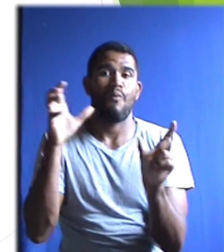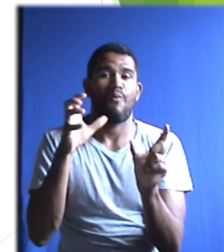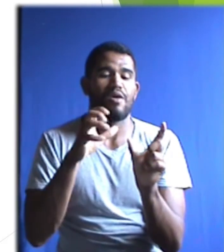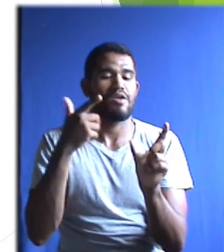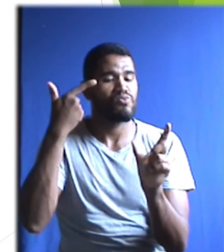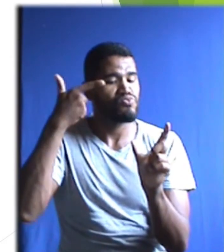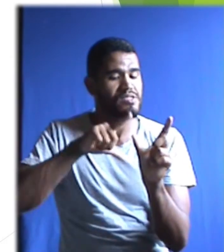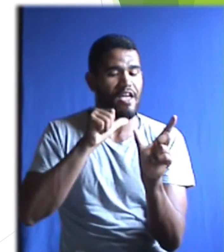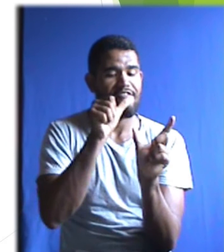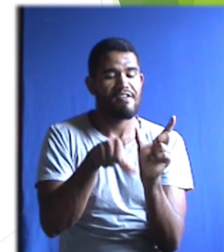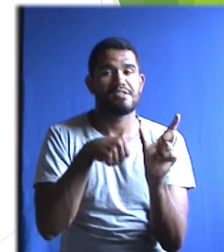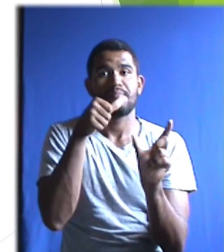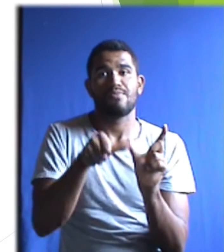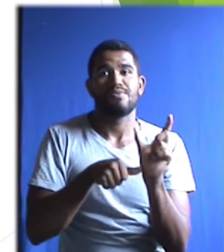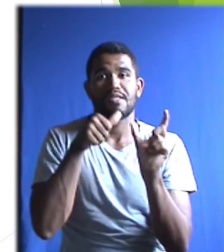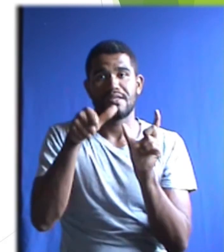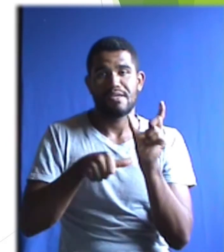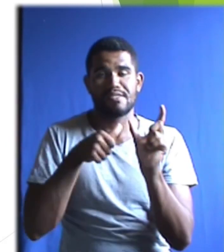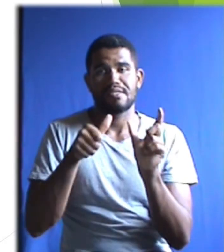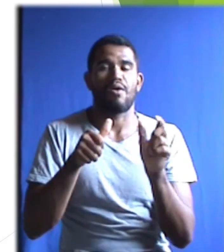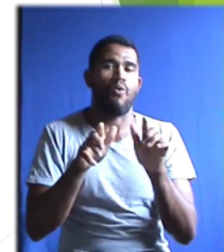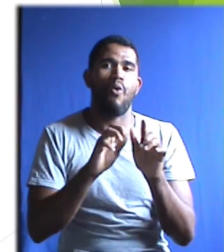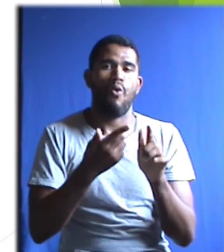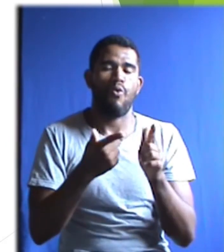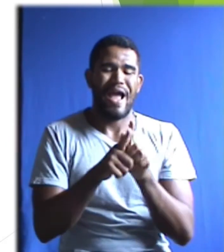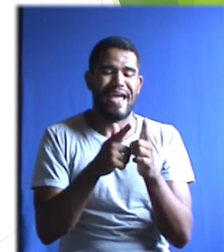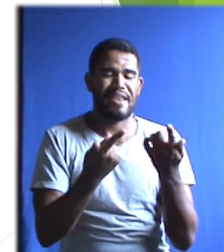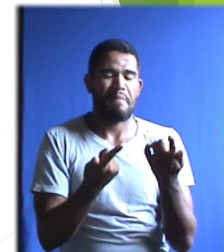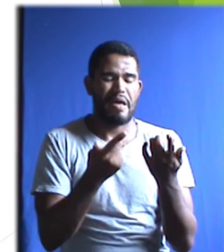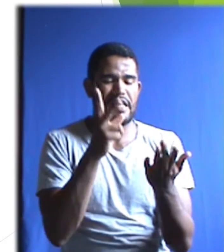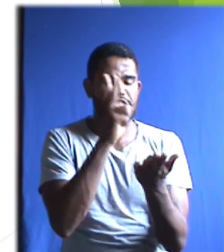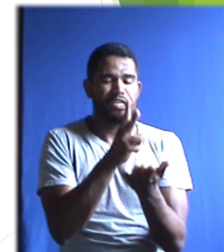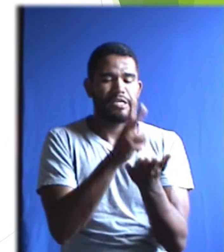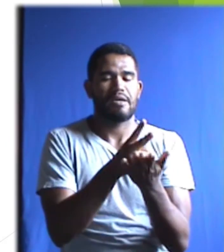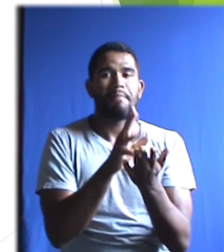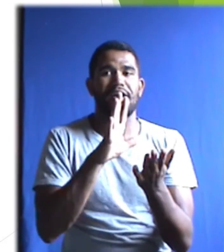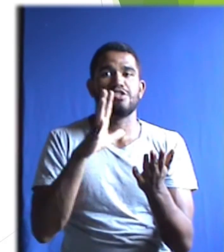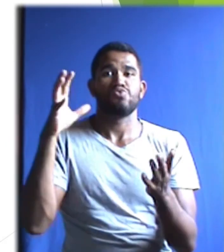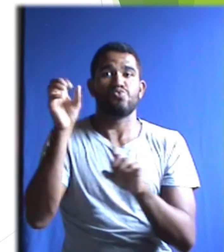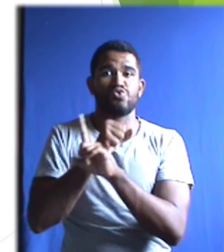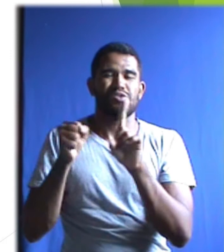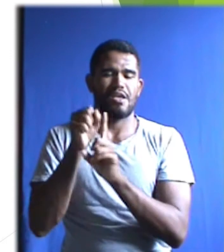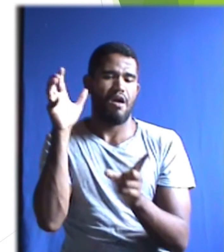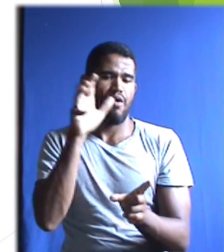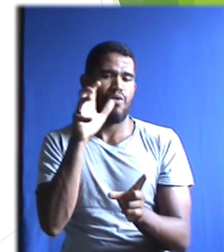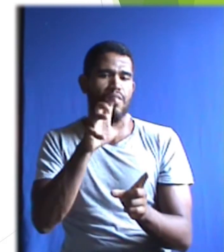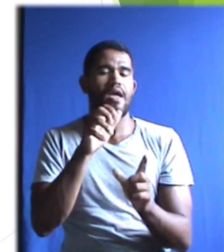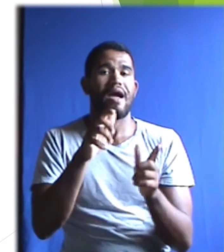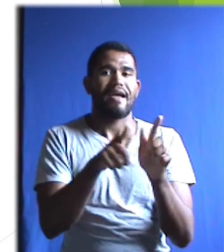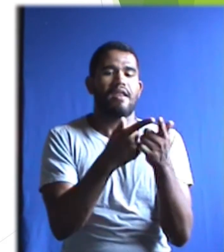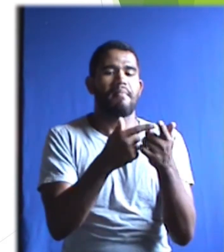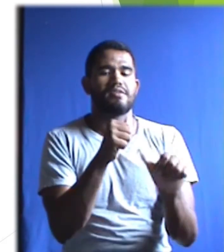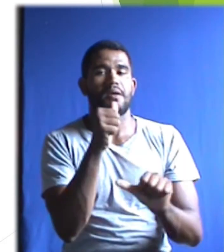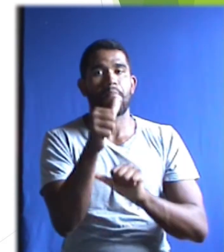que tende a fazer com que as gramáticas elas se incorporem ao social daquela